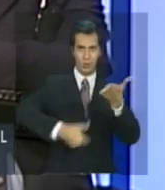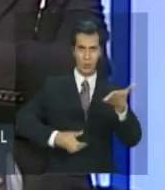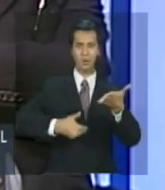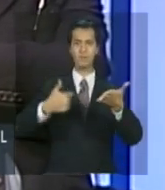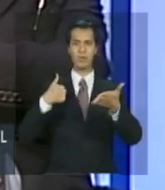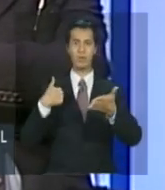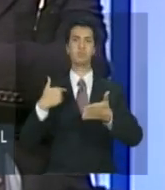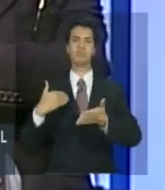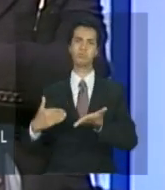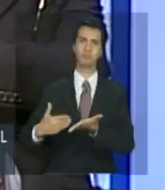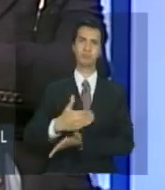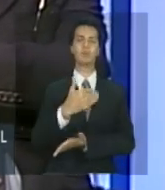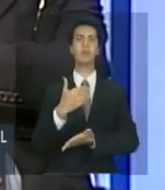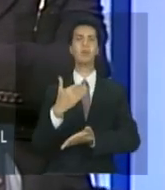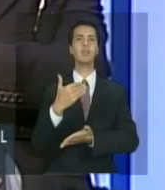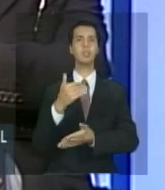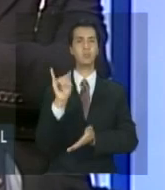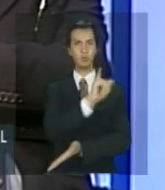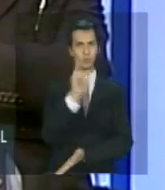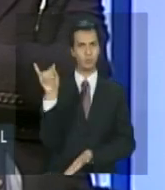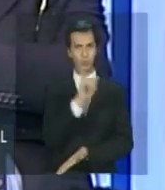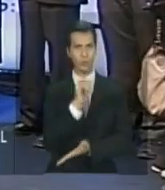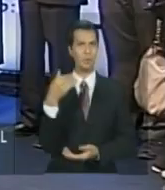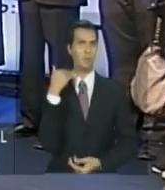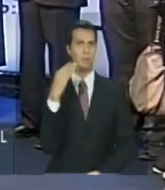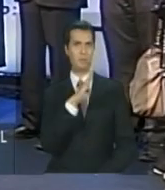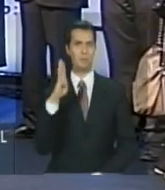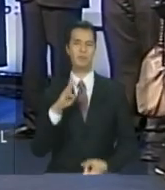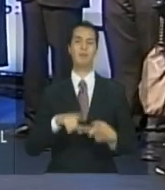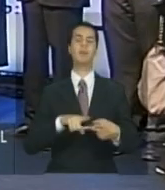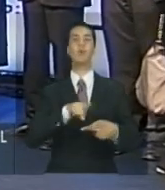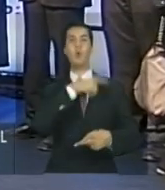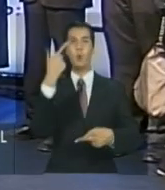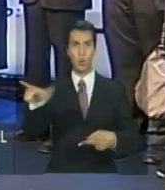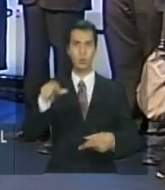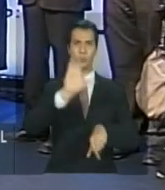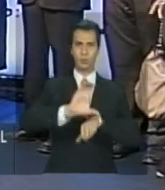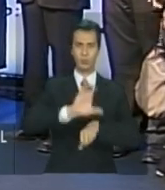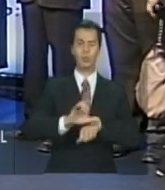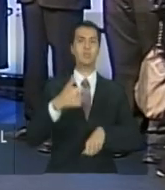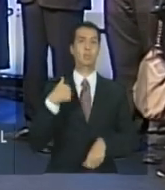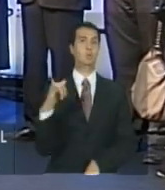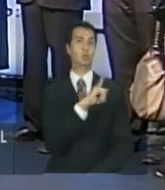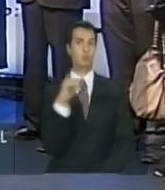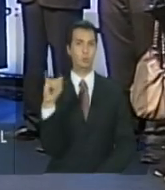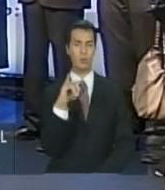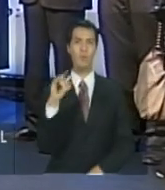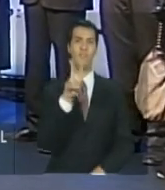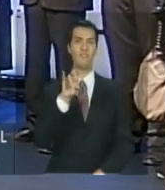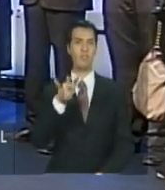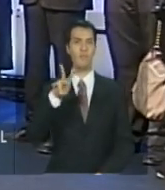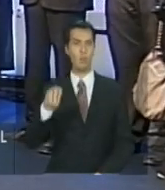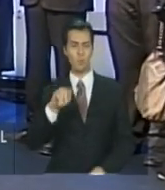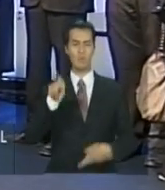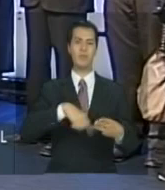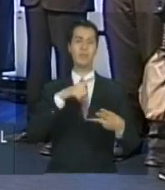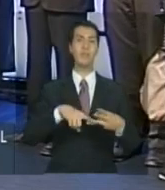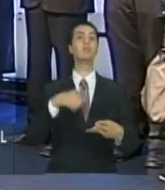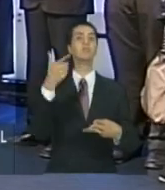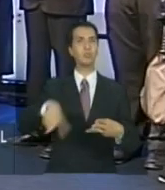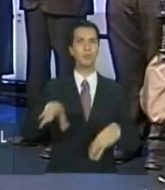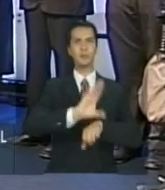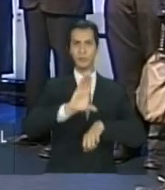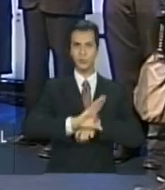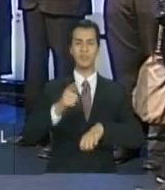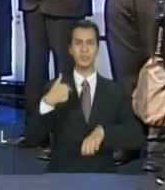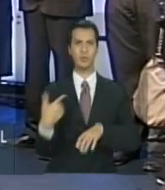instrutora do Banco do Brasil, depois eu fiz outra e virei instrutora da Vivo, depois eu fiz outra e virei analista de RH Júnior, fui trabalhar com recursos